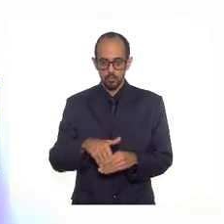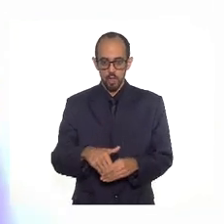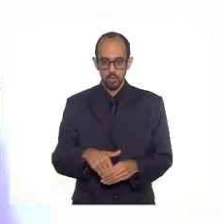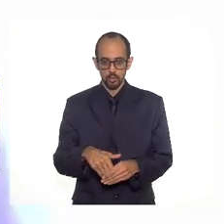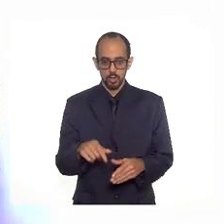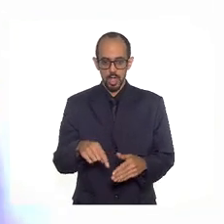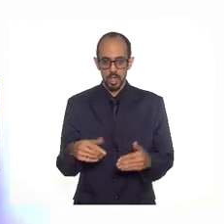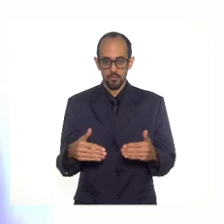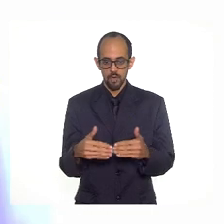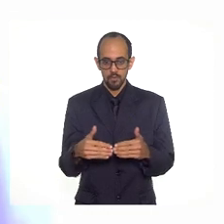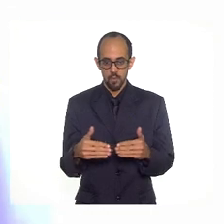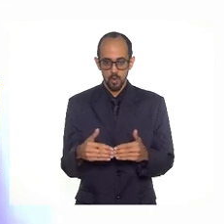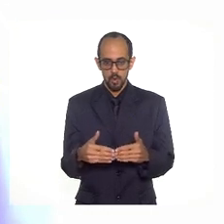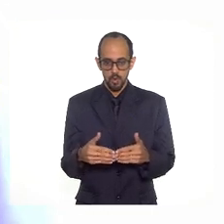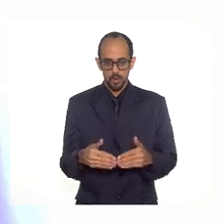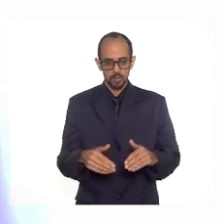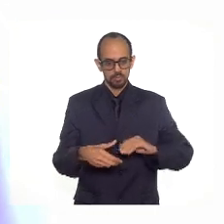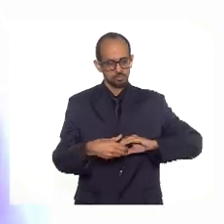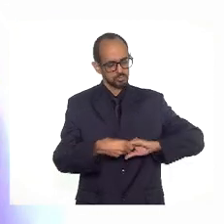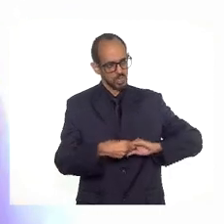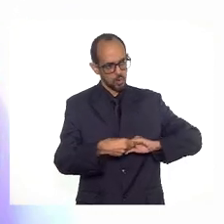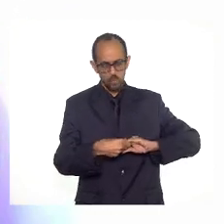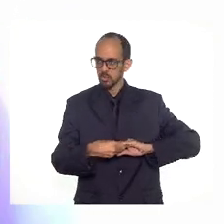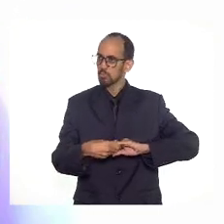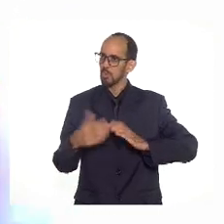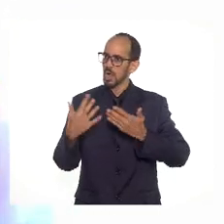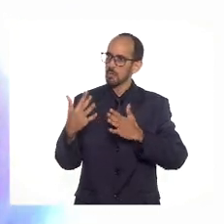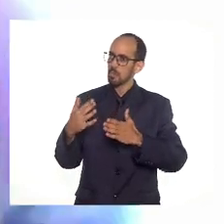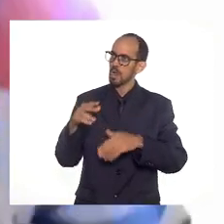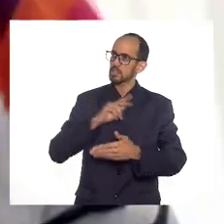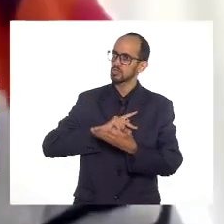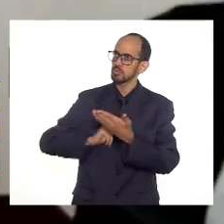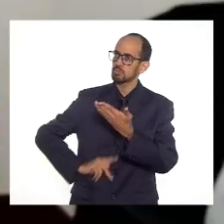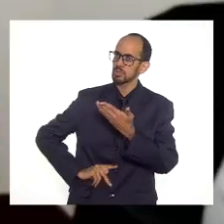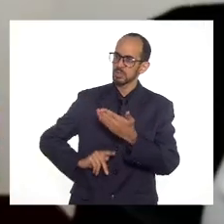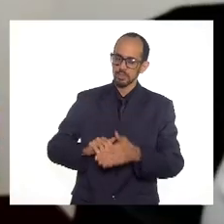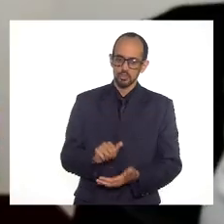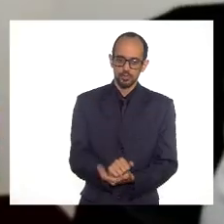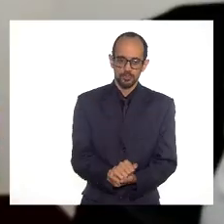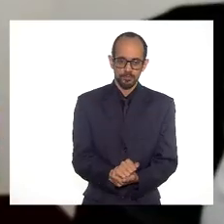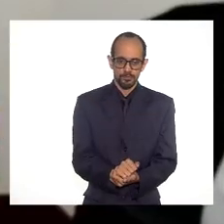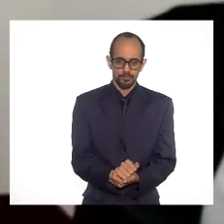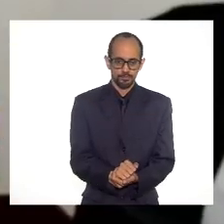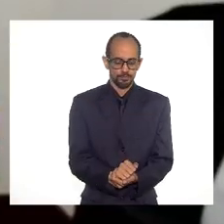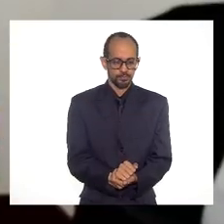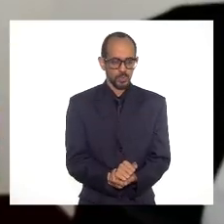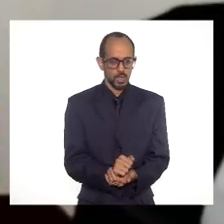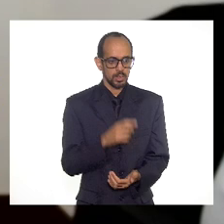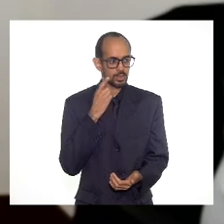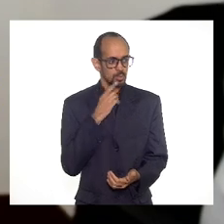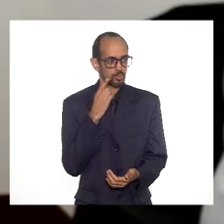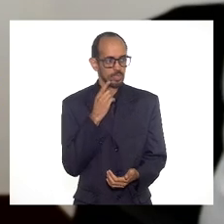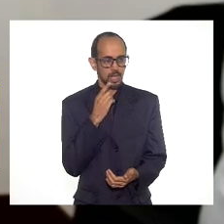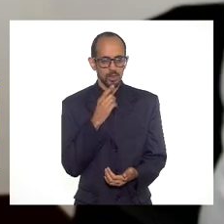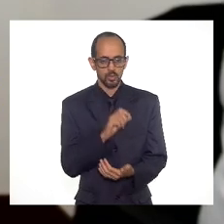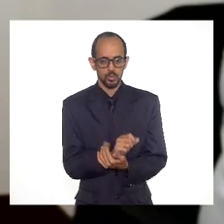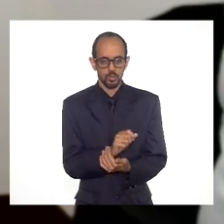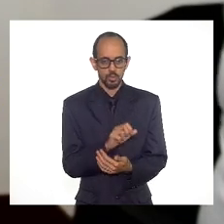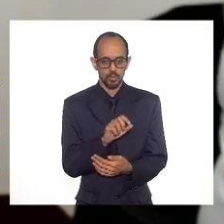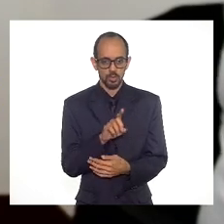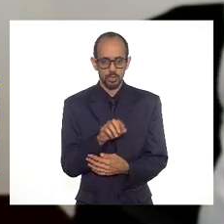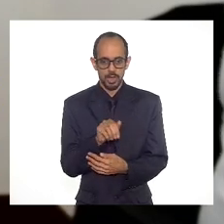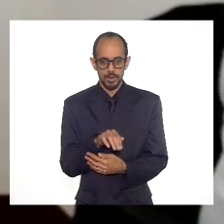e, novamente, saúdo e parabenizo Vossa Excelência. Deputado, obrigado, deputada. Deputado